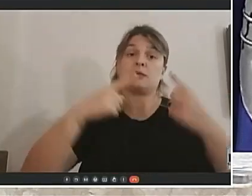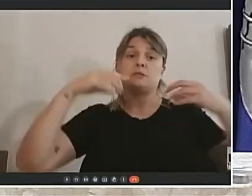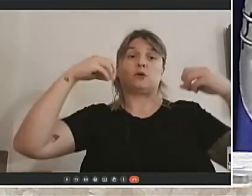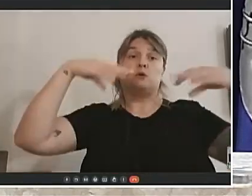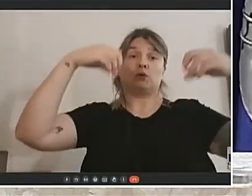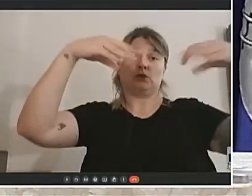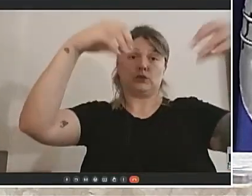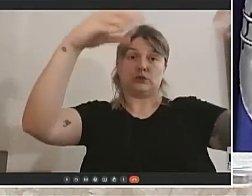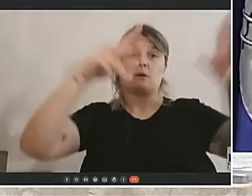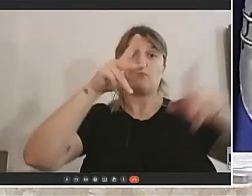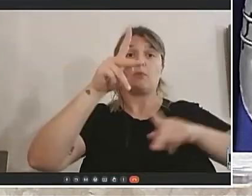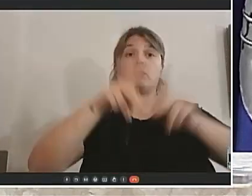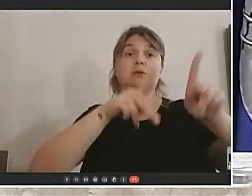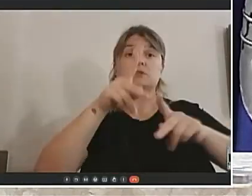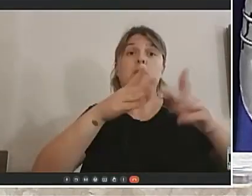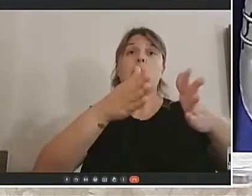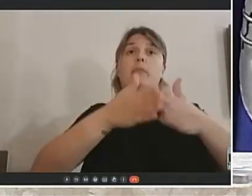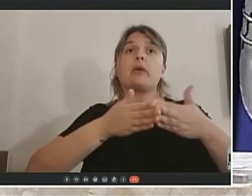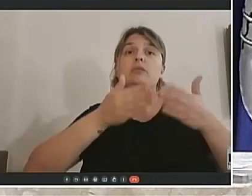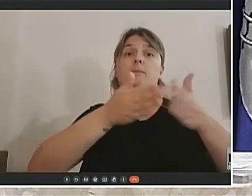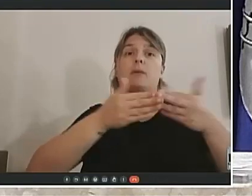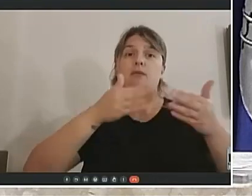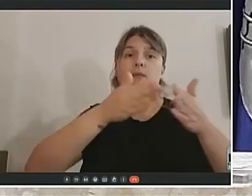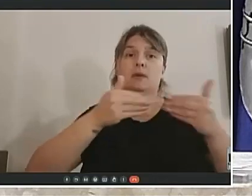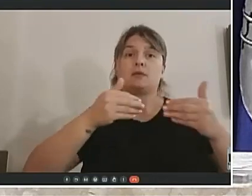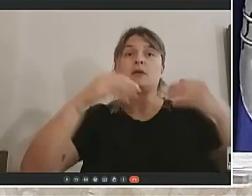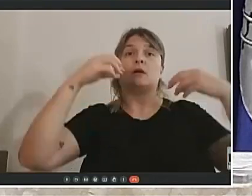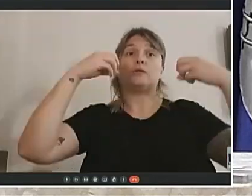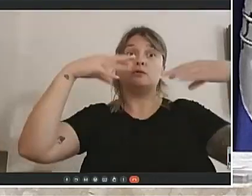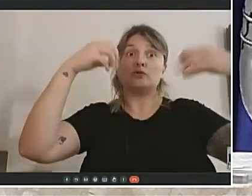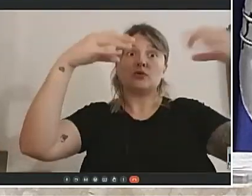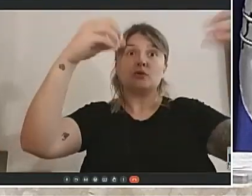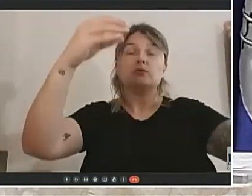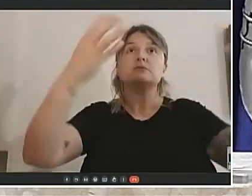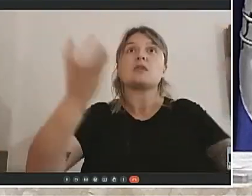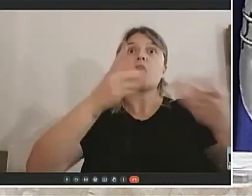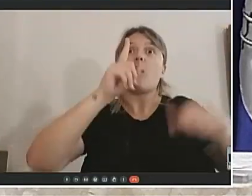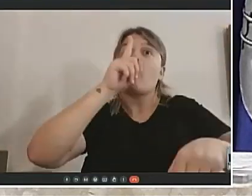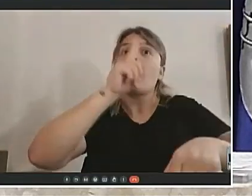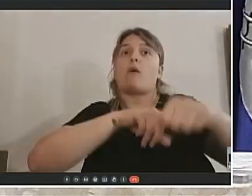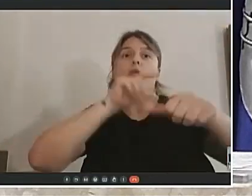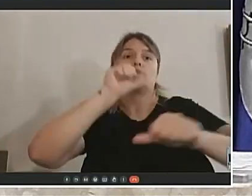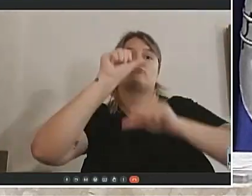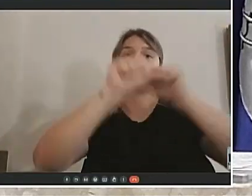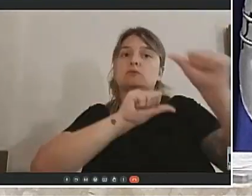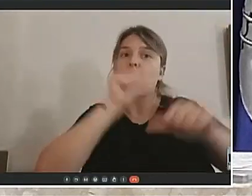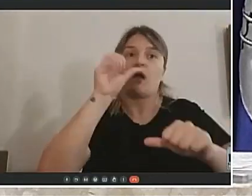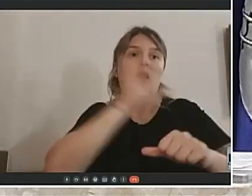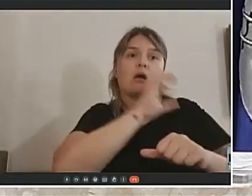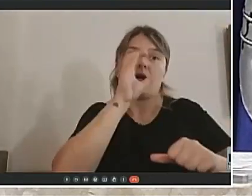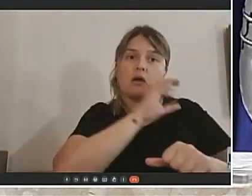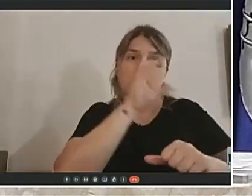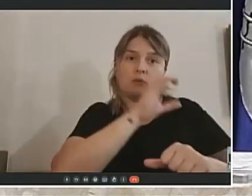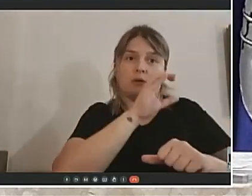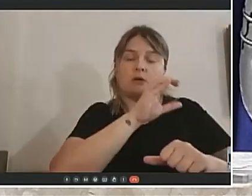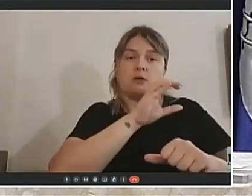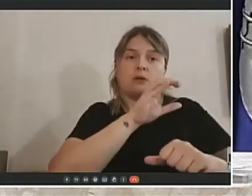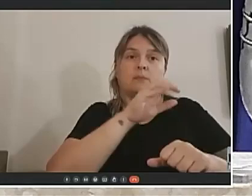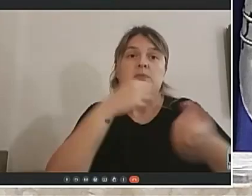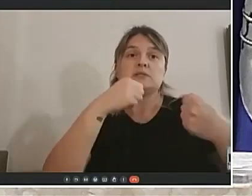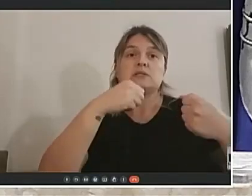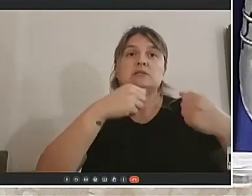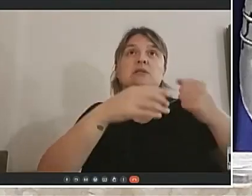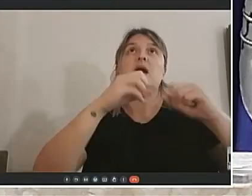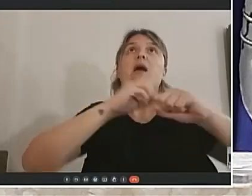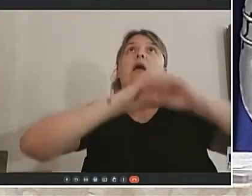população tá clamando por isso iluminação pública a população quer que mude o quanto antes para uma iluminação mais clara